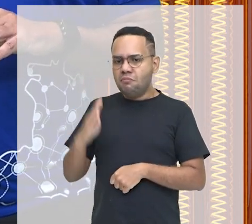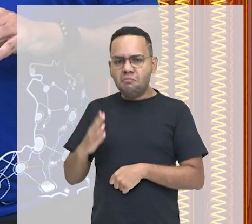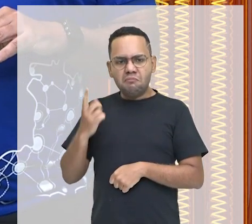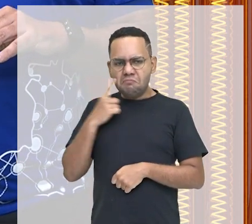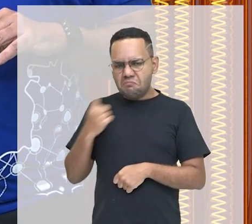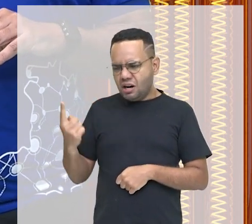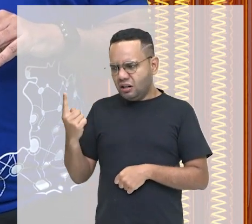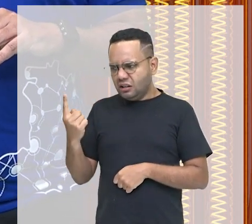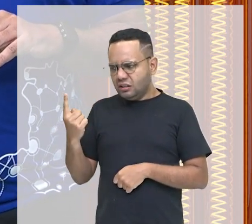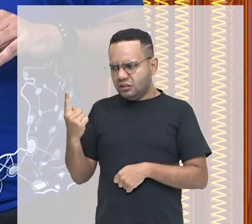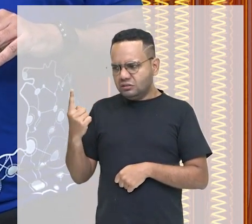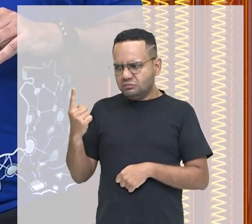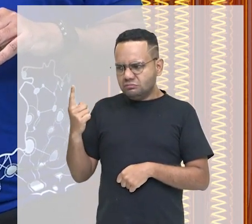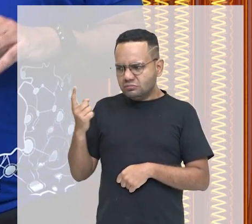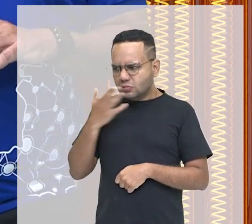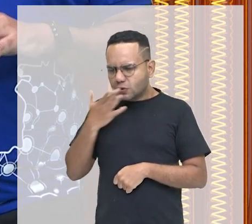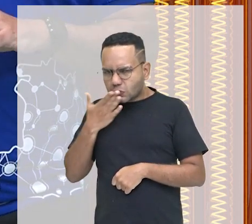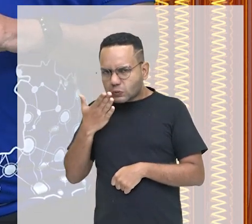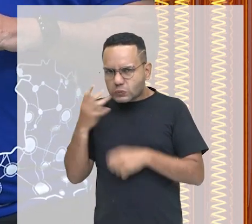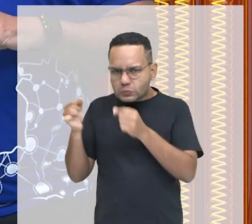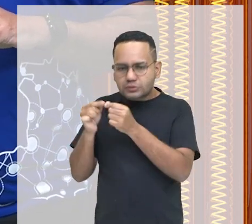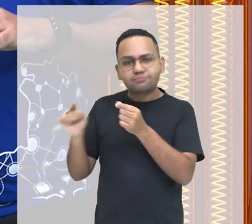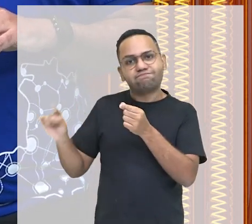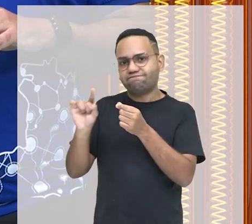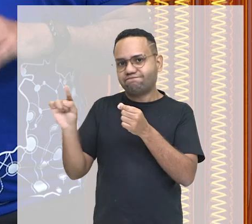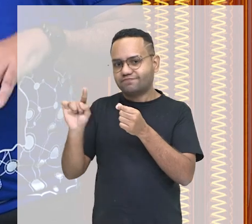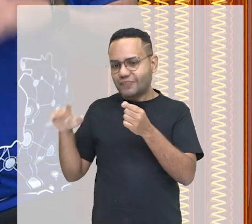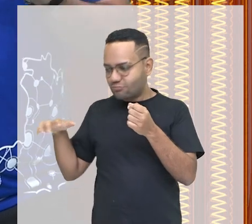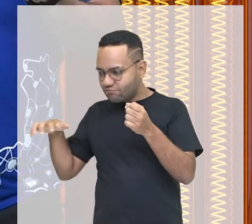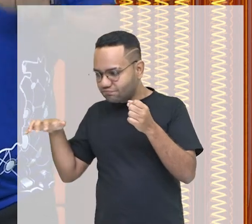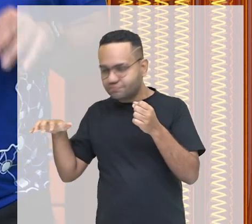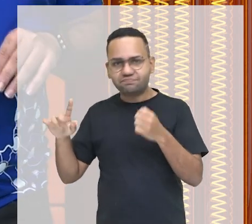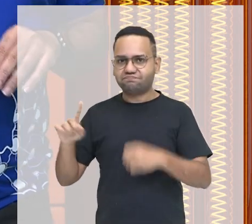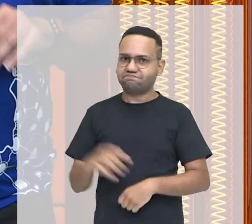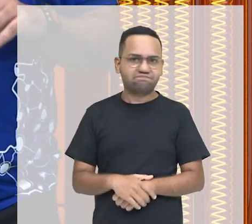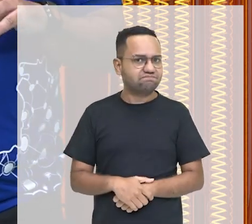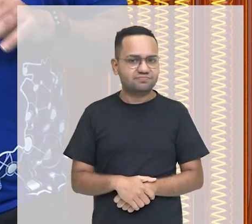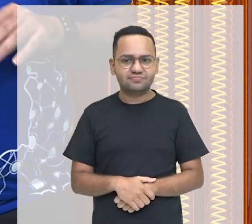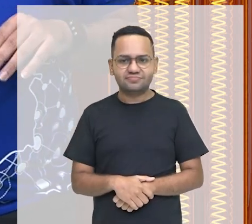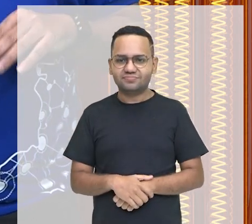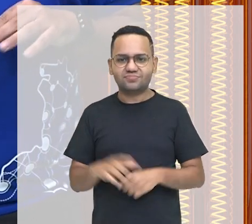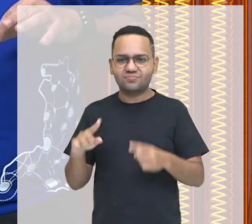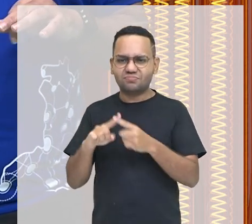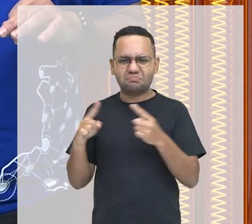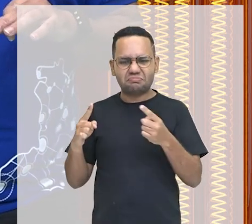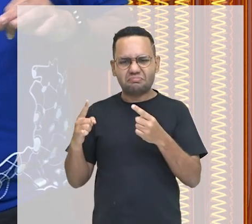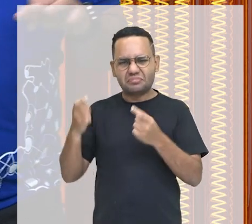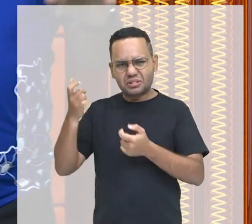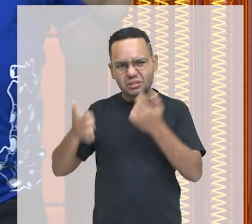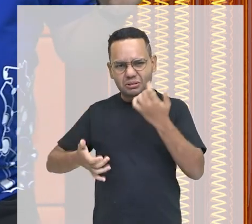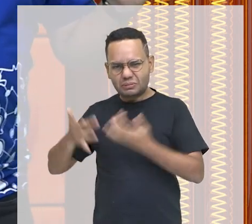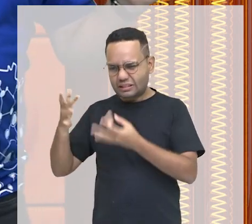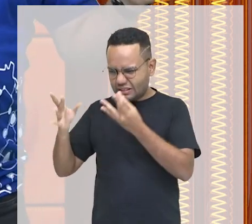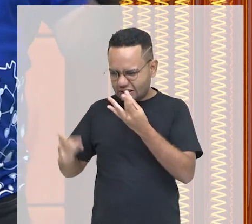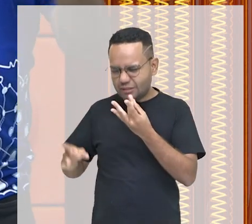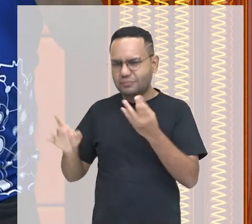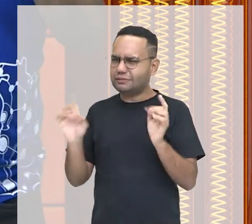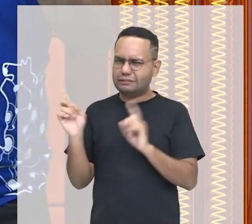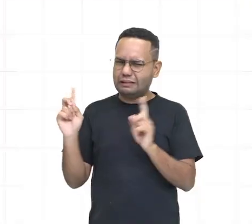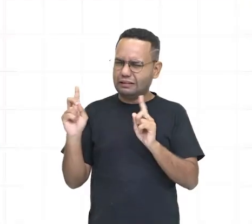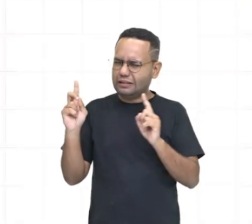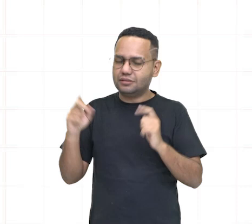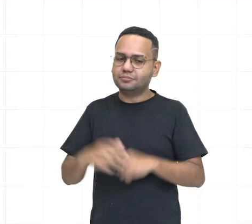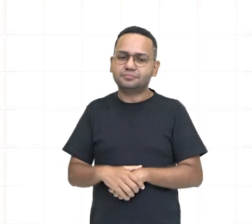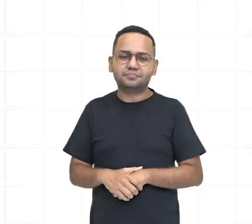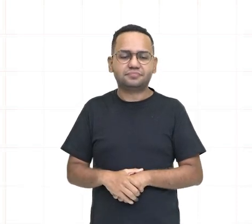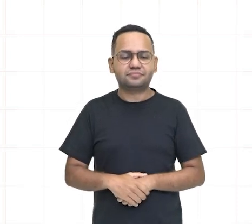imagem colorida que está sendo projetada aqui e nem tinham esse mouse. E aí não vamos entrar nos detalhes aqui, porque a gente vai demorar muito, mas